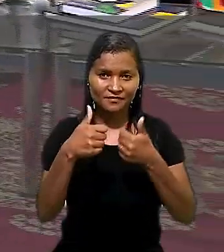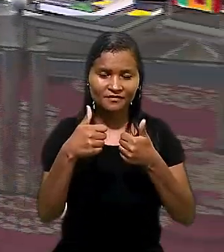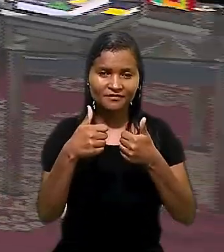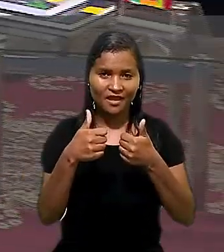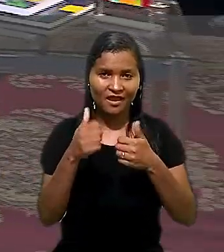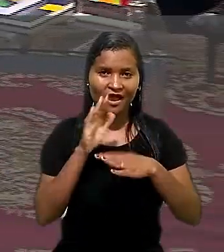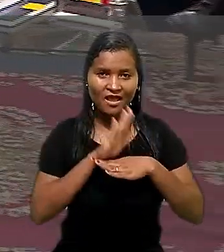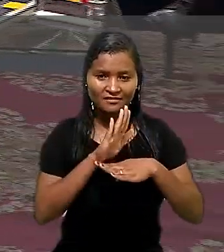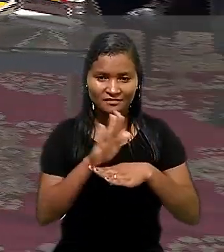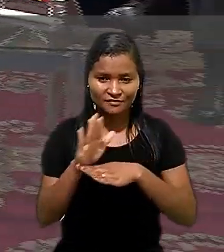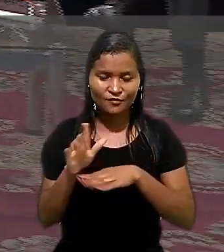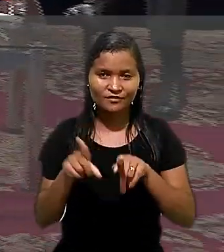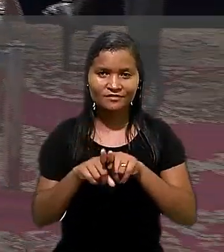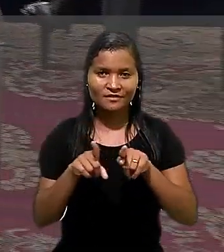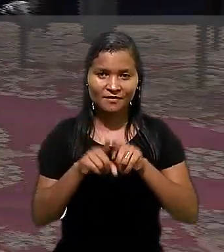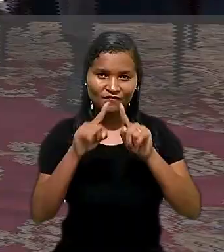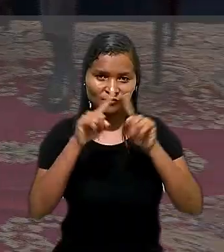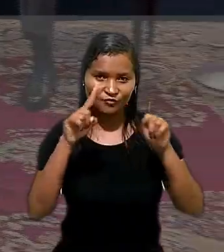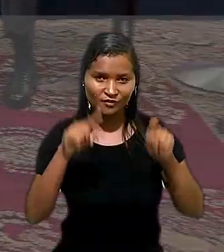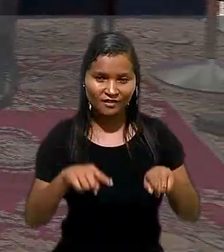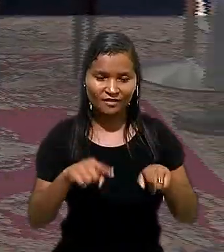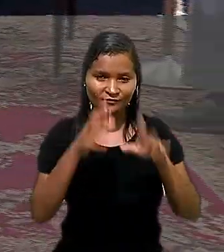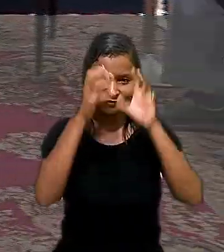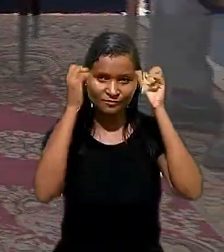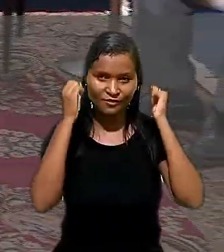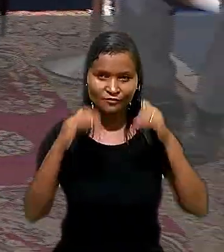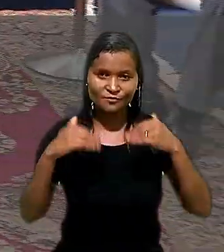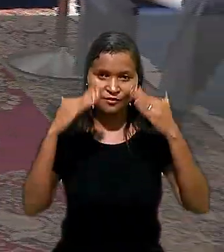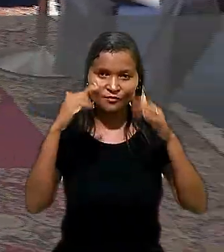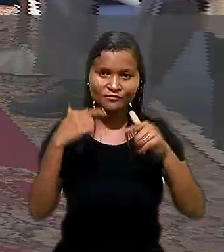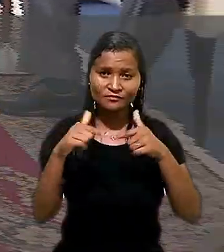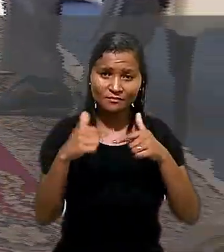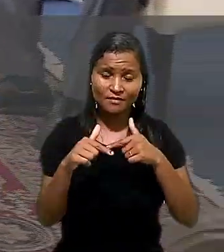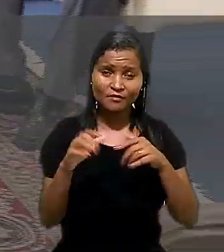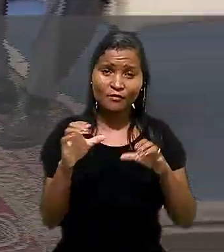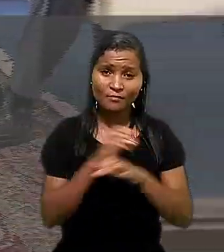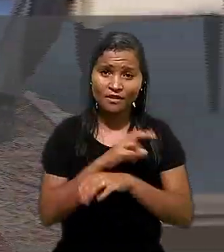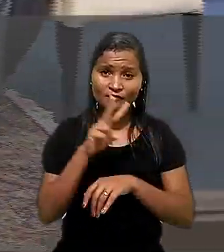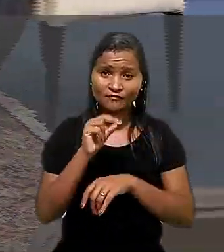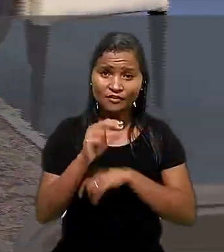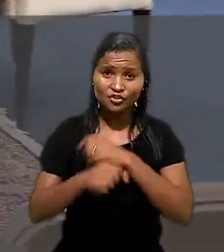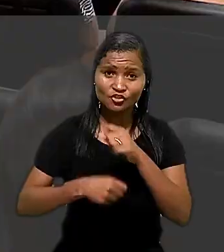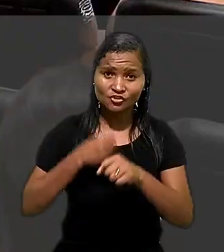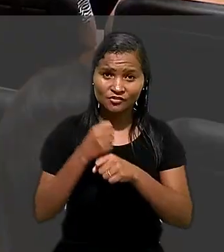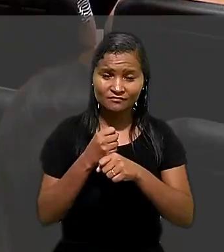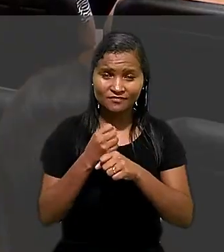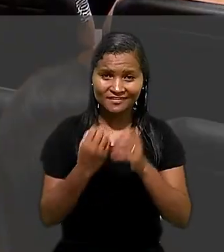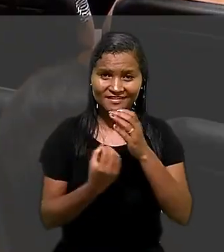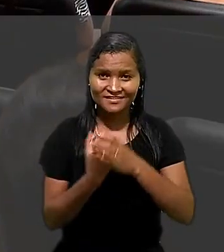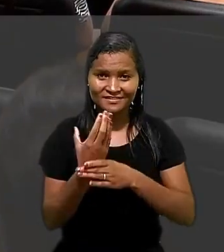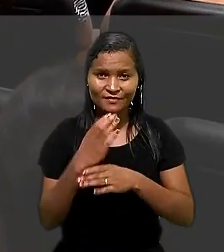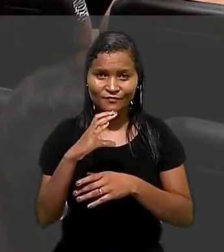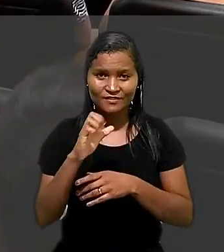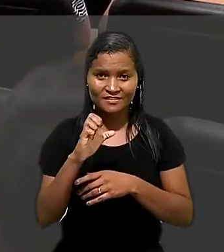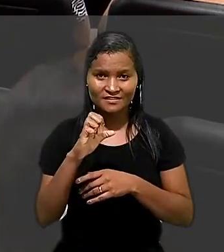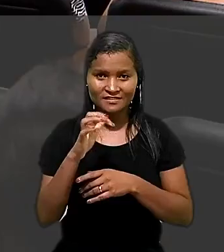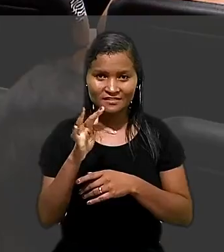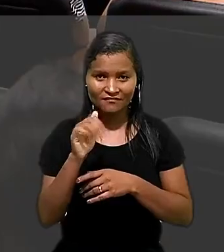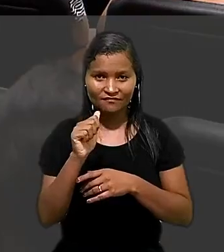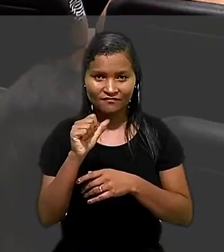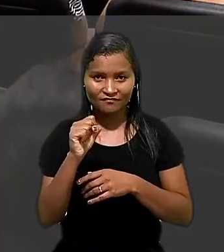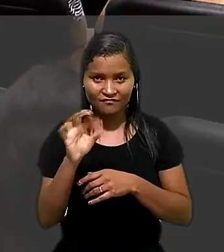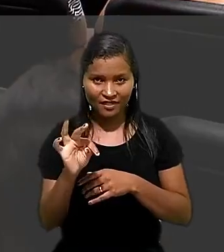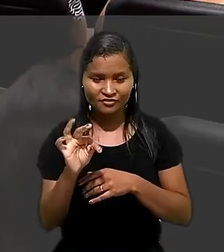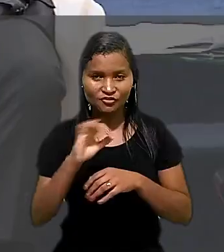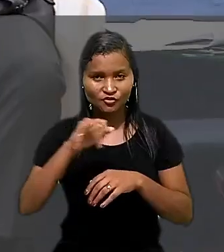e Aperfeiçoamento de Assessores e Servidores do Tribunal Superior do Trabalho completou 20 anos. A criação do Cefast, em junho